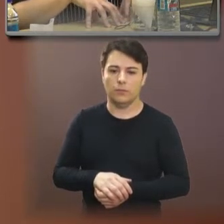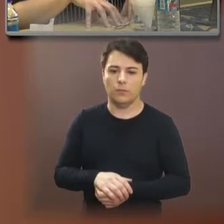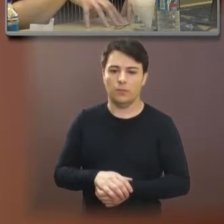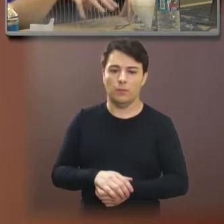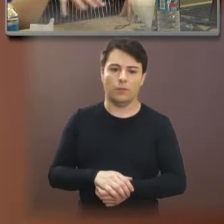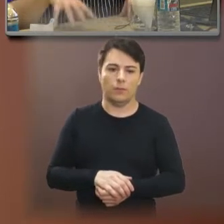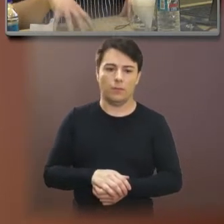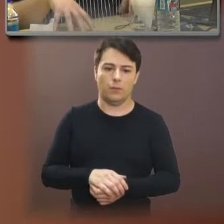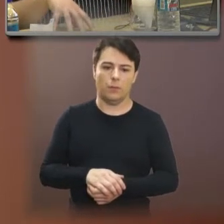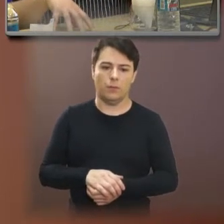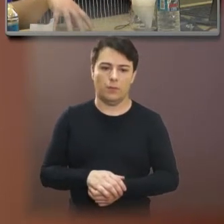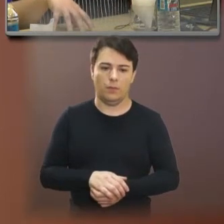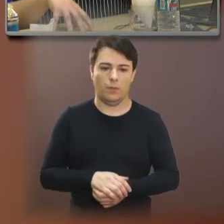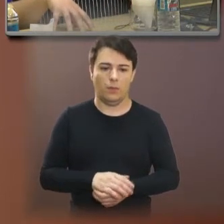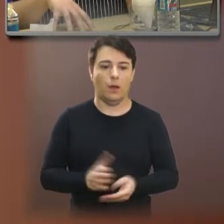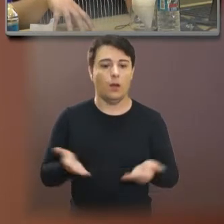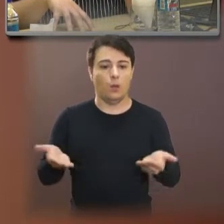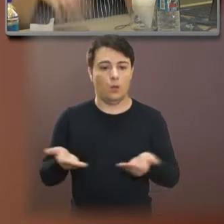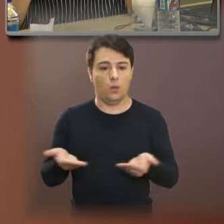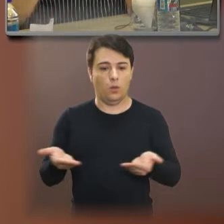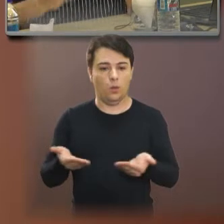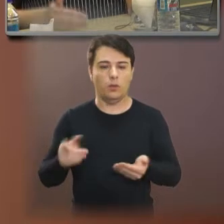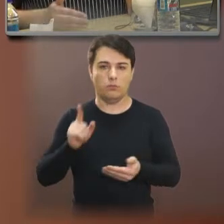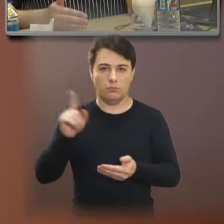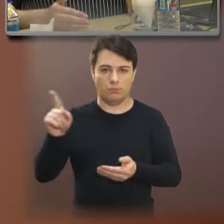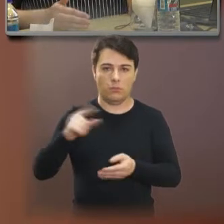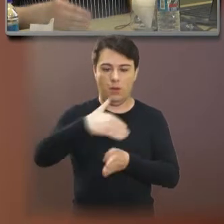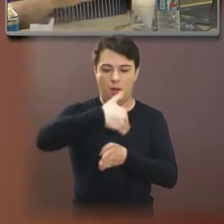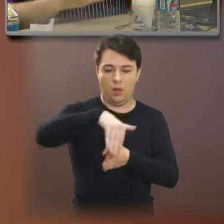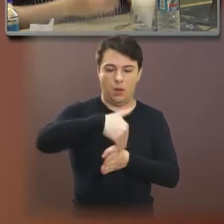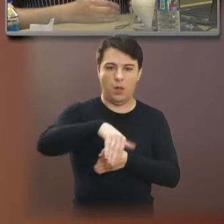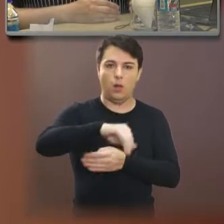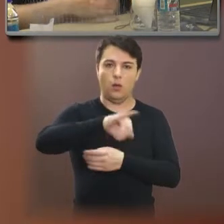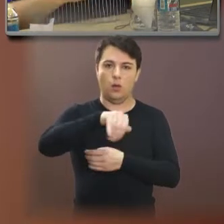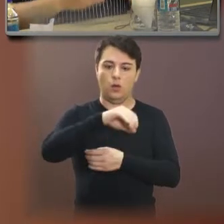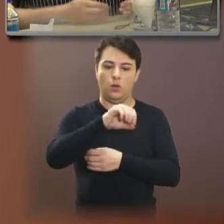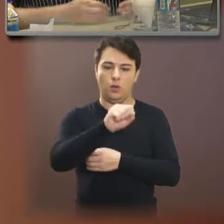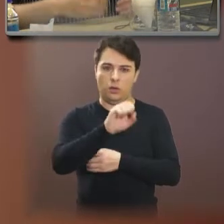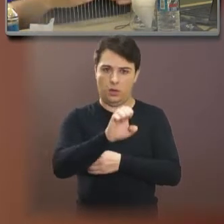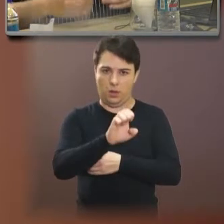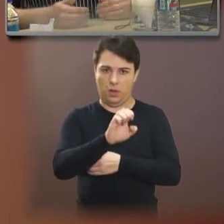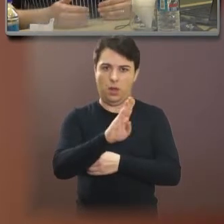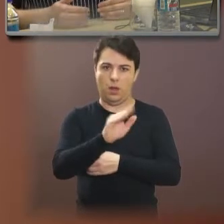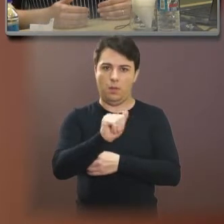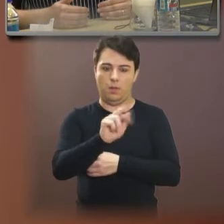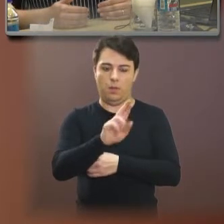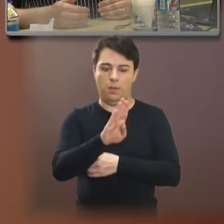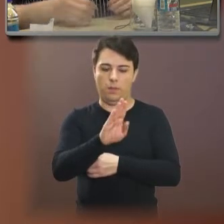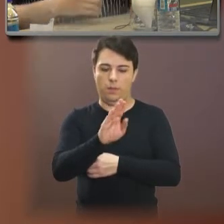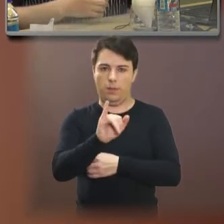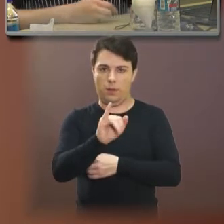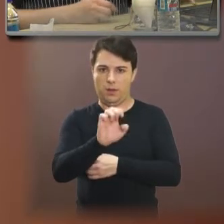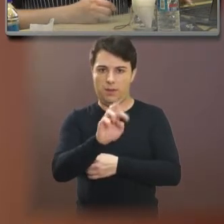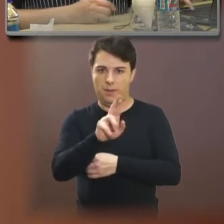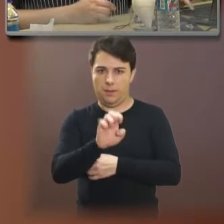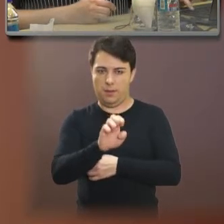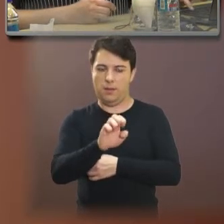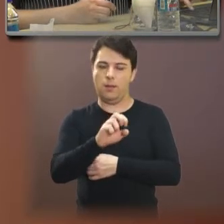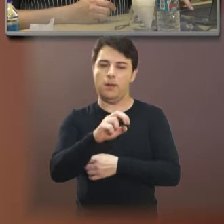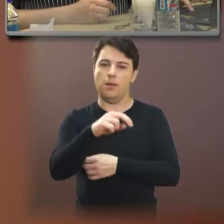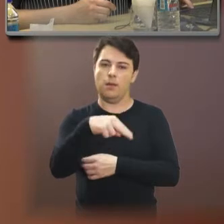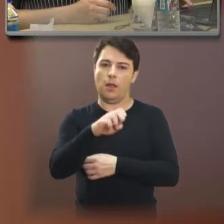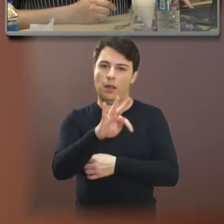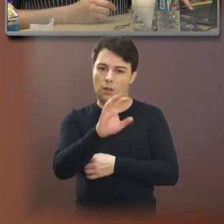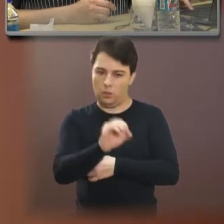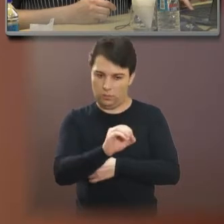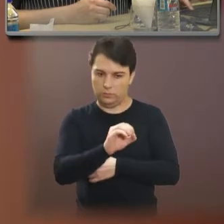Zoemi, hoje, essa região entre José Barbieri Neto e Córrego do Paiol é Zoemi Aeio Acite. Zoemi